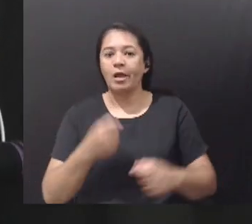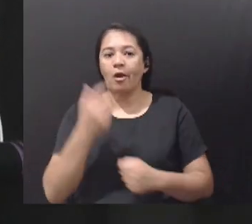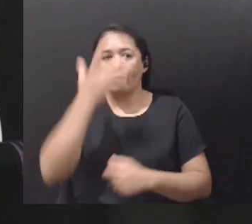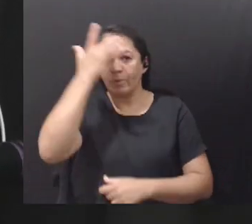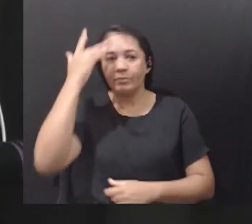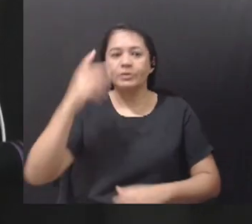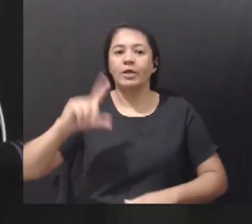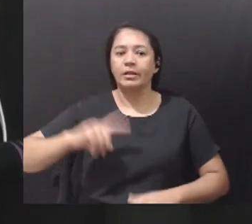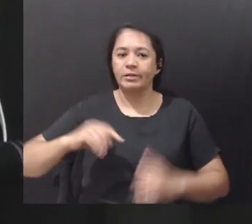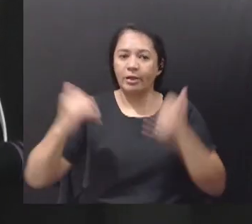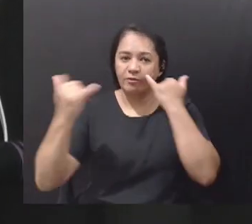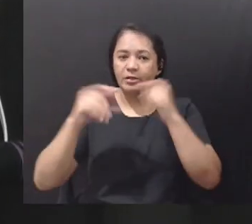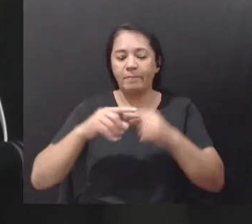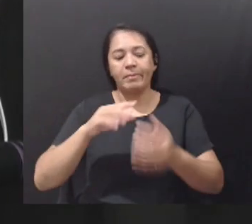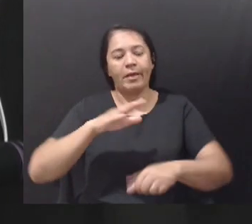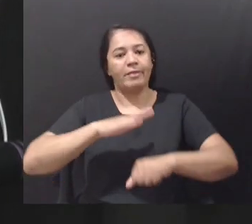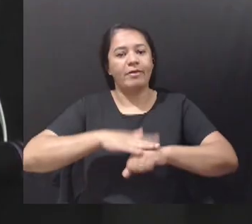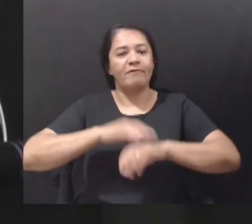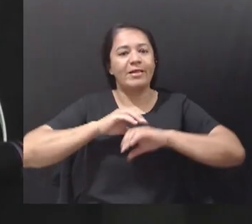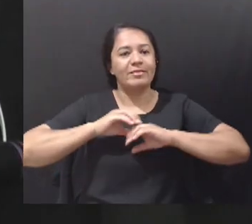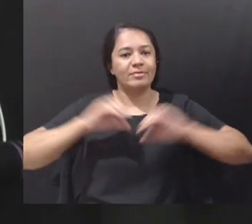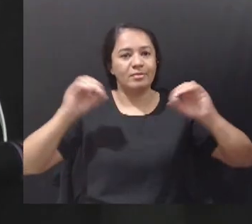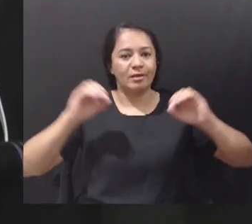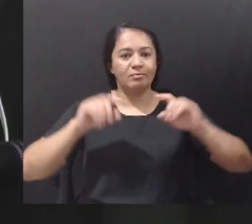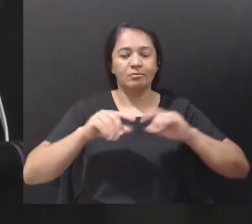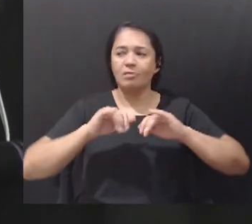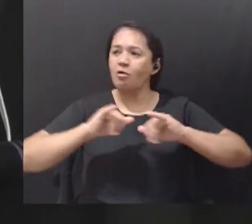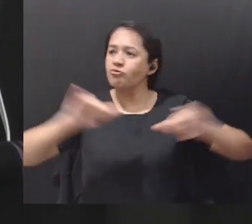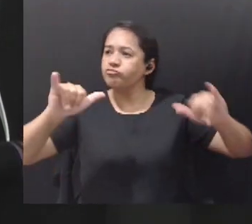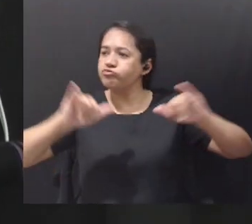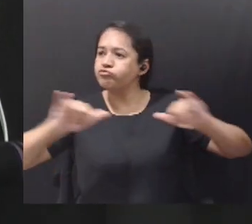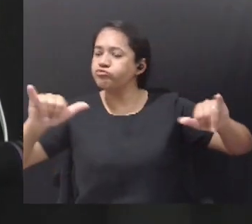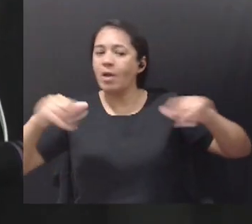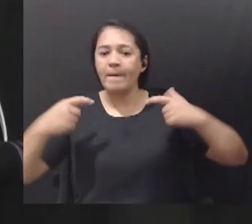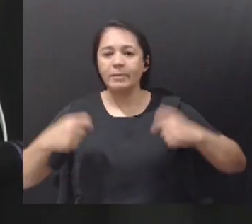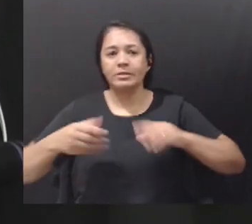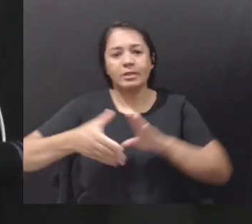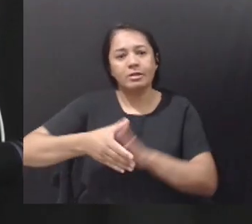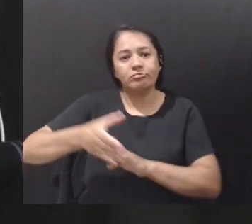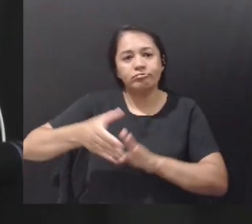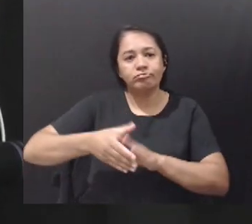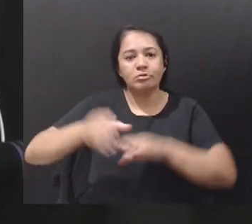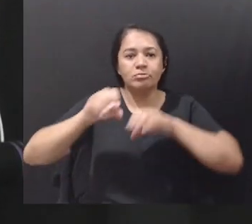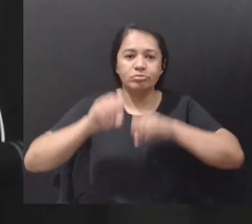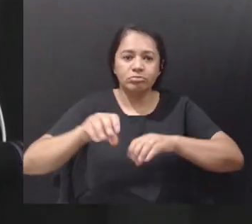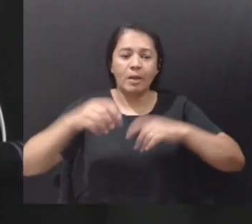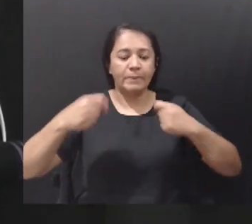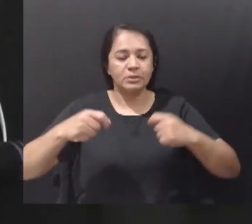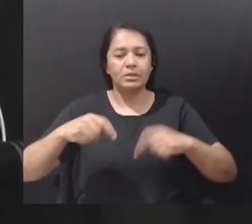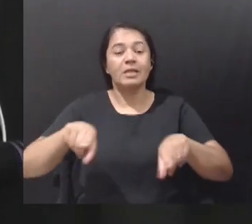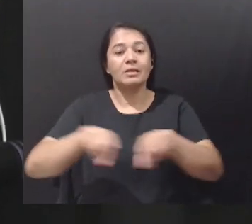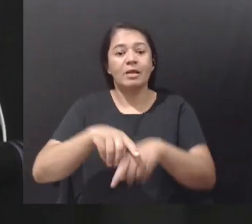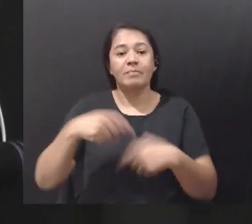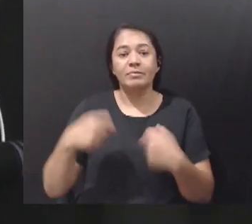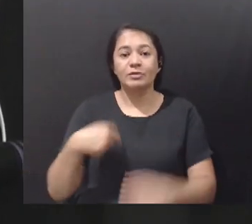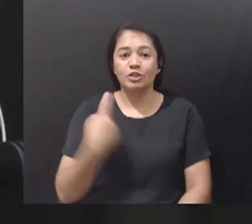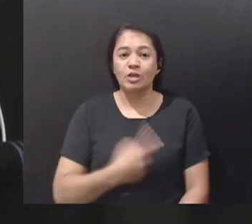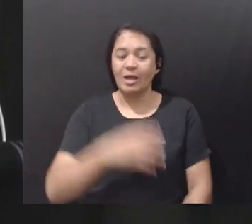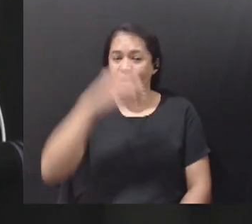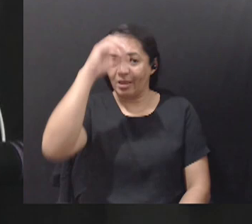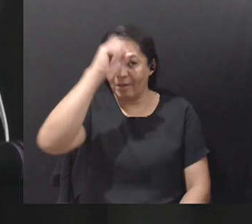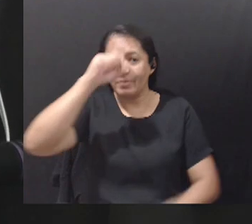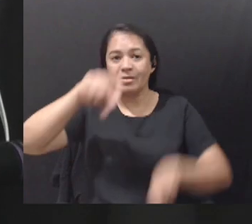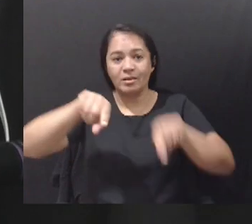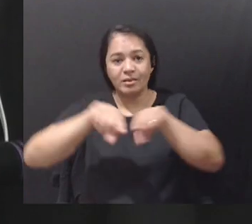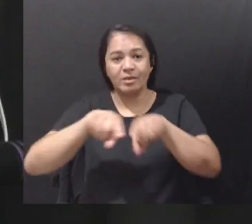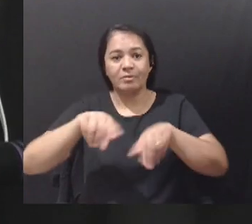é? Mas você precisa informar, você precisa ensinar e você precisa aprender. Então, é exatamente isso